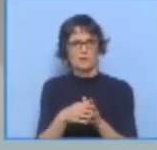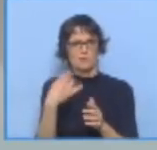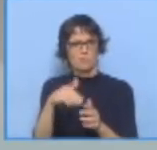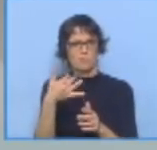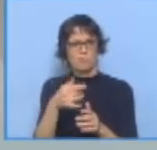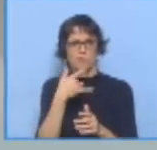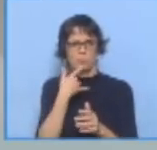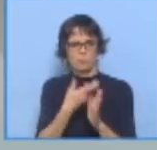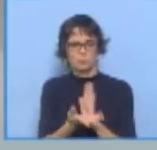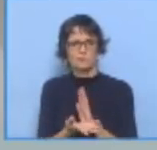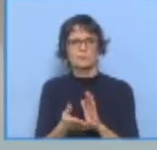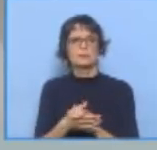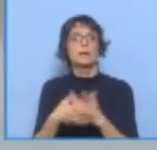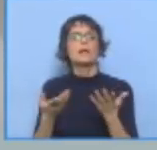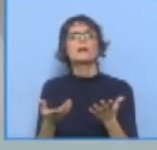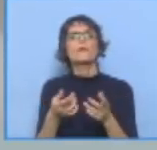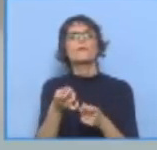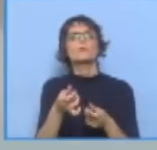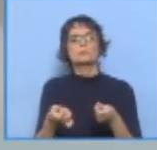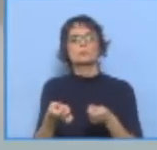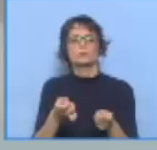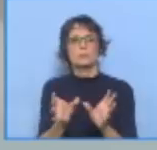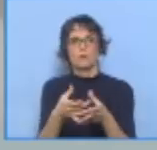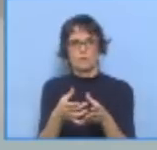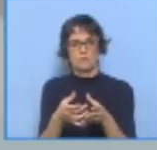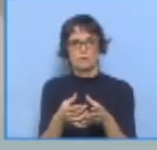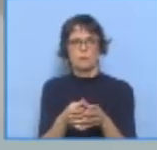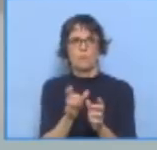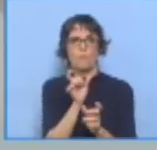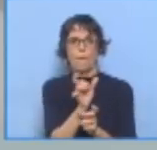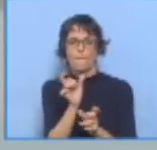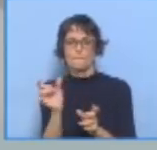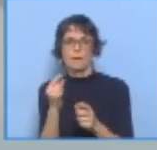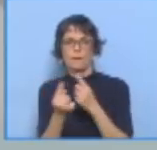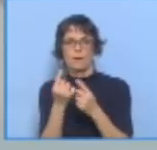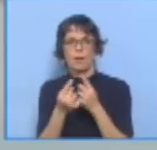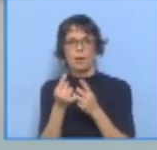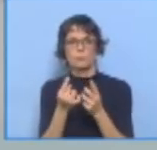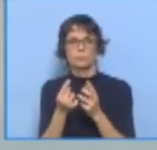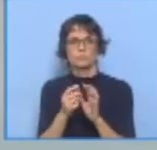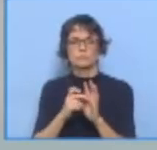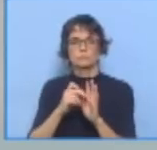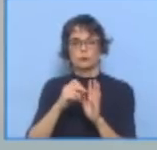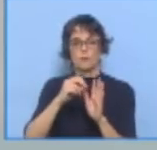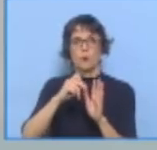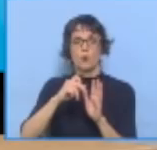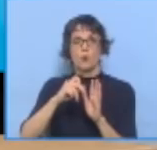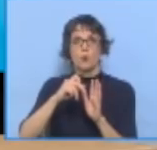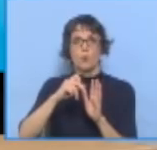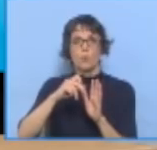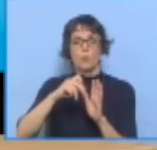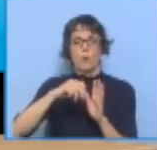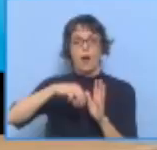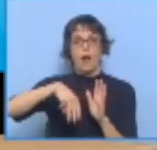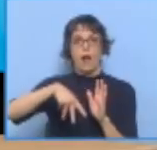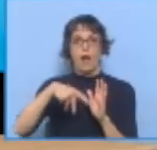Cleto, que coordena esta comissão, sobre a permanência de algumas palavras hebraicas, nomeadamente o Amen. Acontece isso, por exemplo, nos